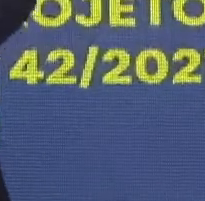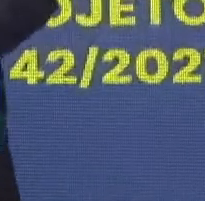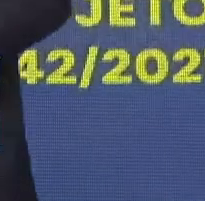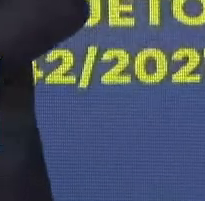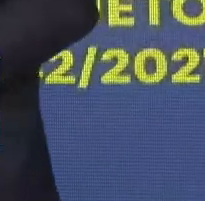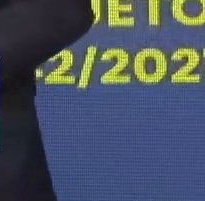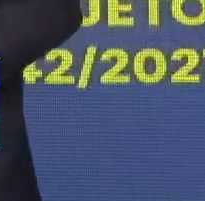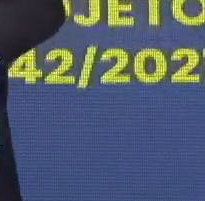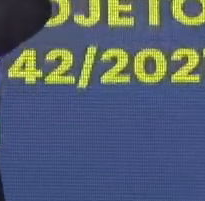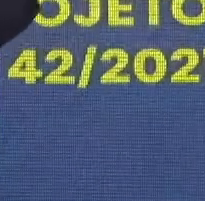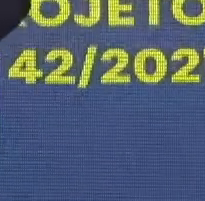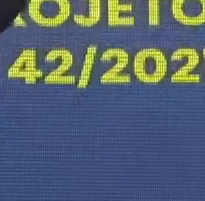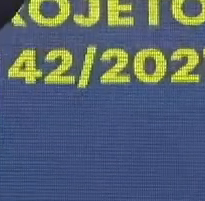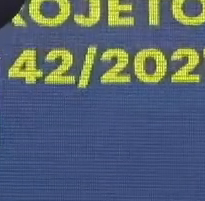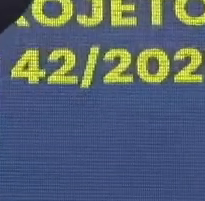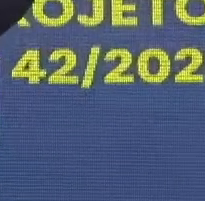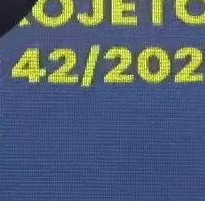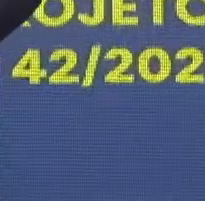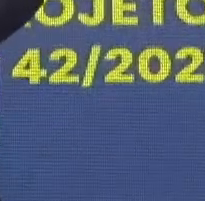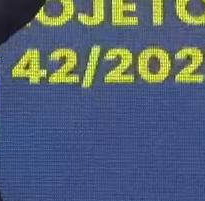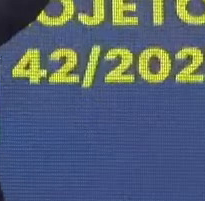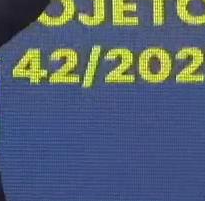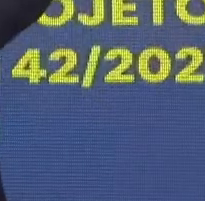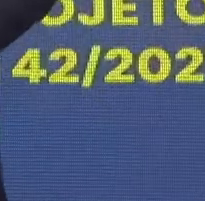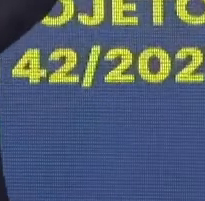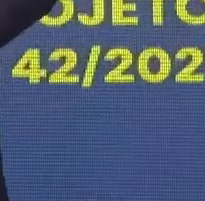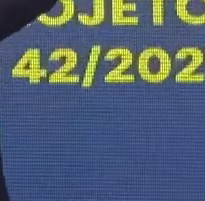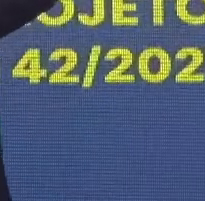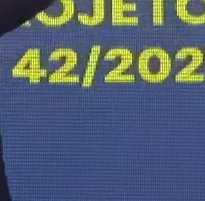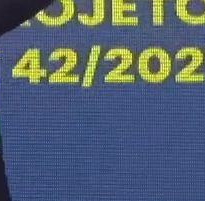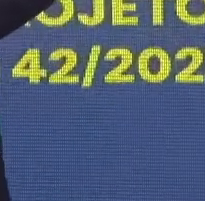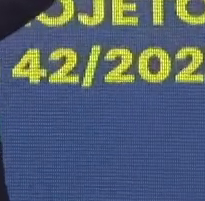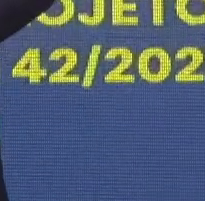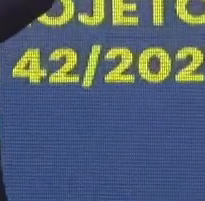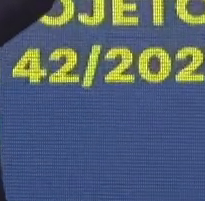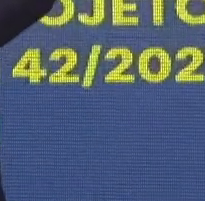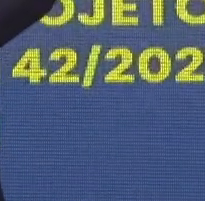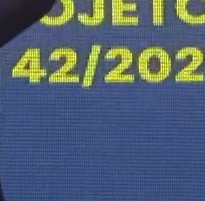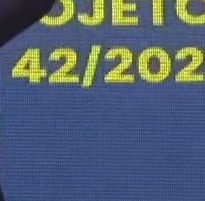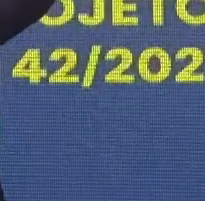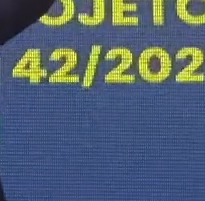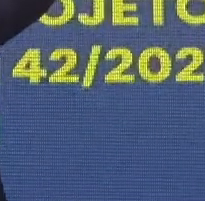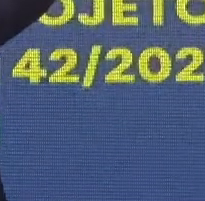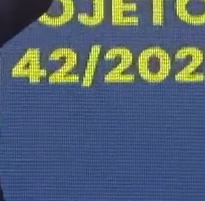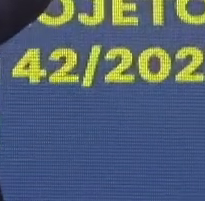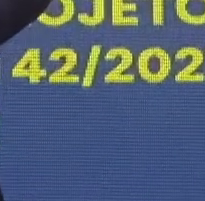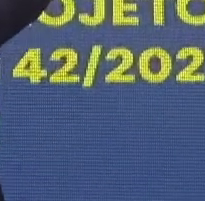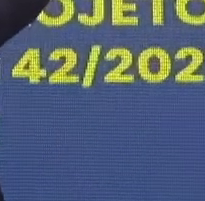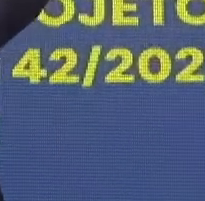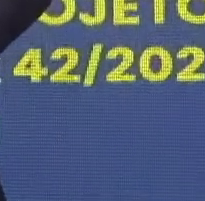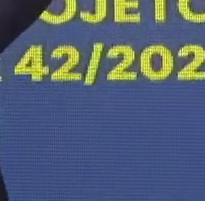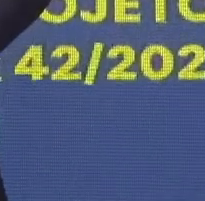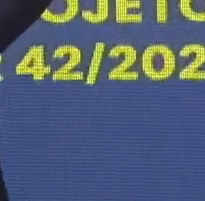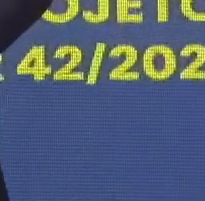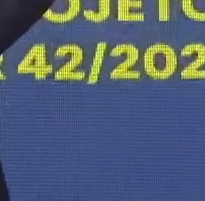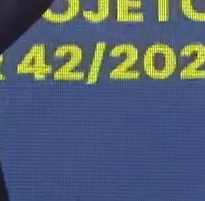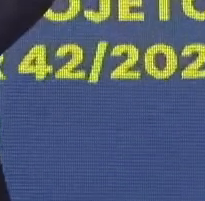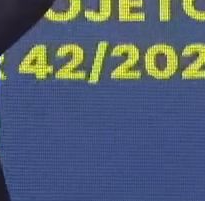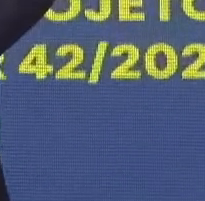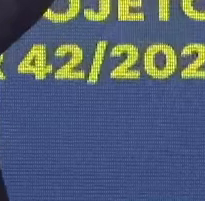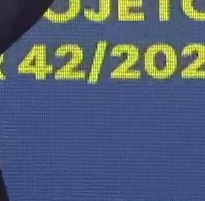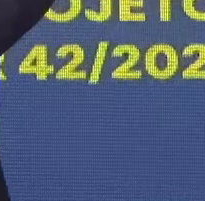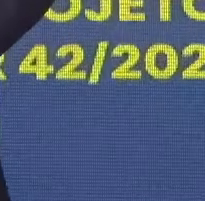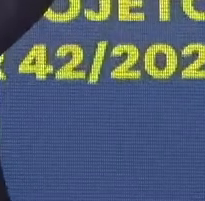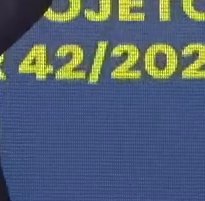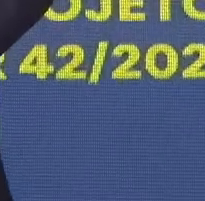eu vou deixar que o presidente encerre, mesmo não sendo o protocolo ideal, mas porque essa é uma ideia dele, e não seria justo que não